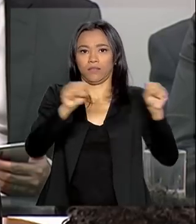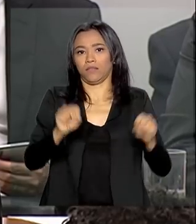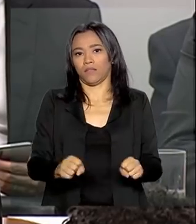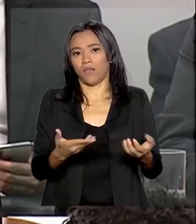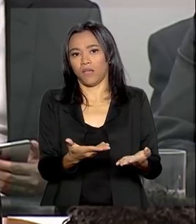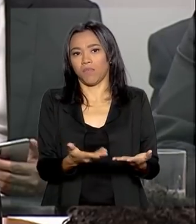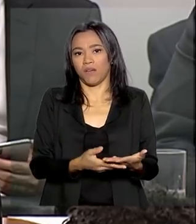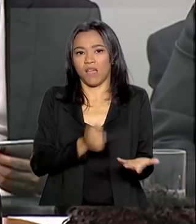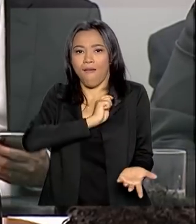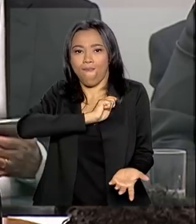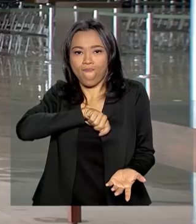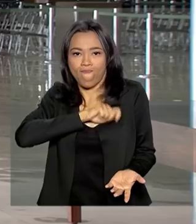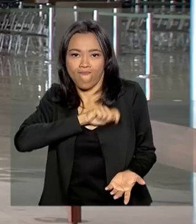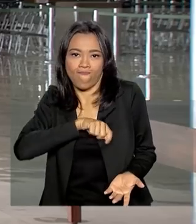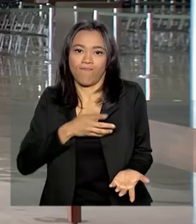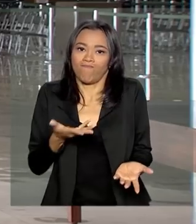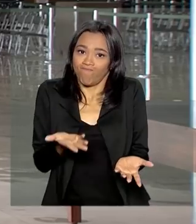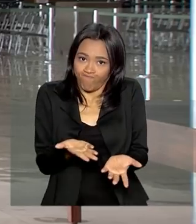sistema perverso.